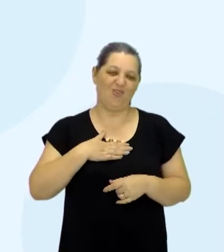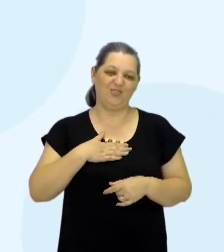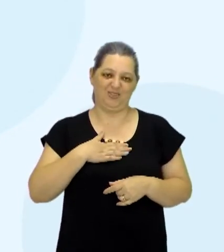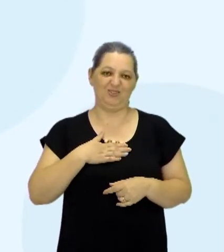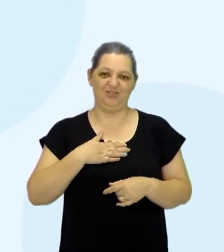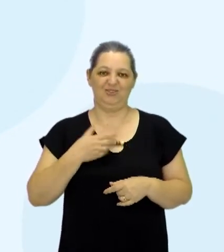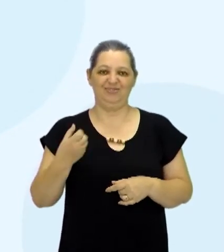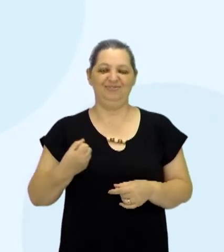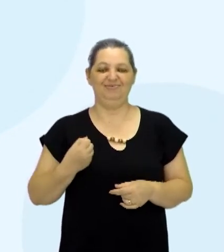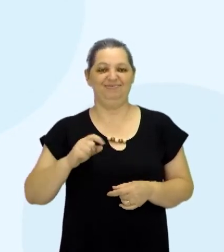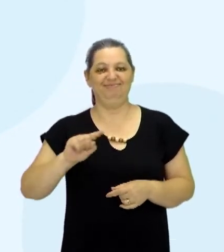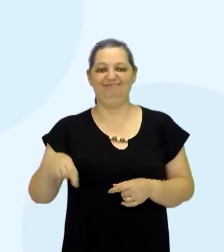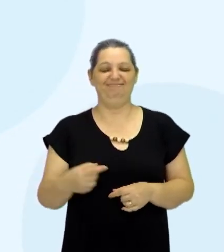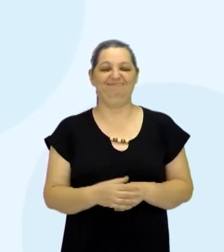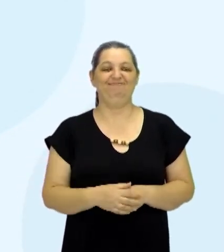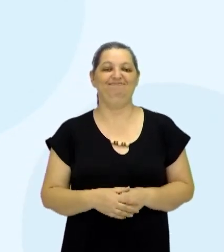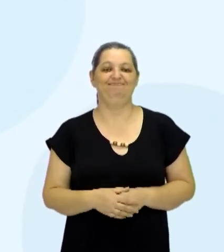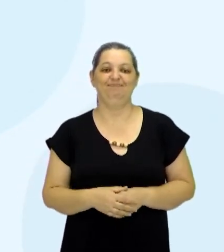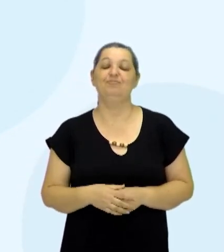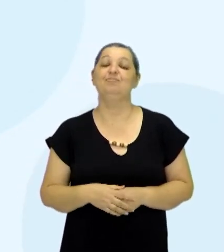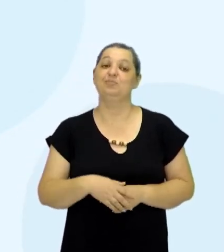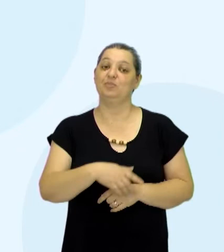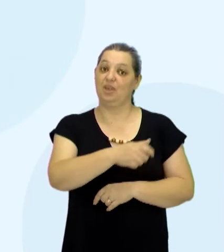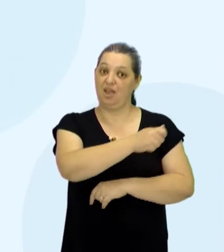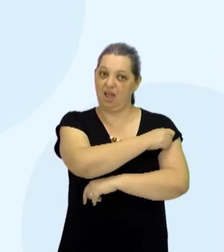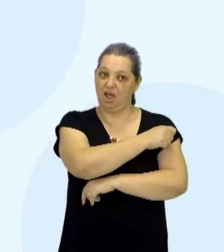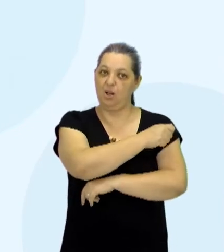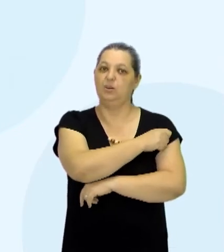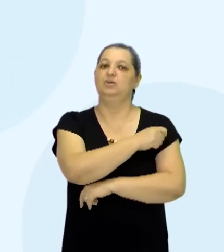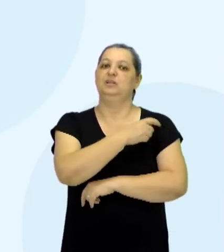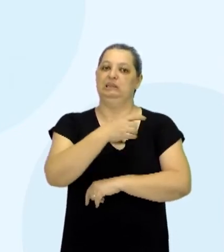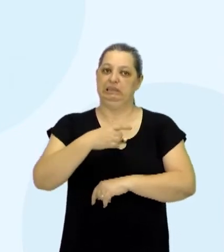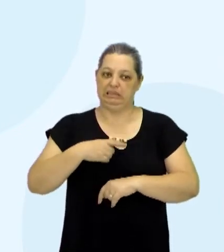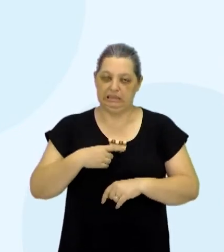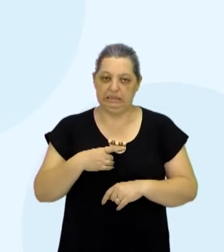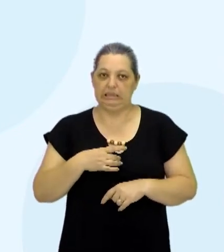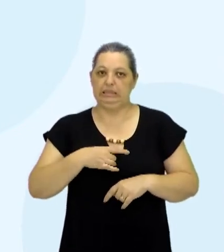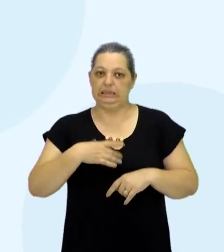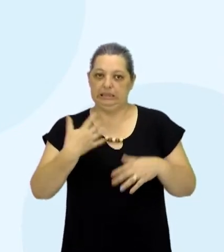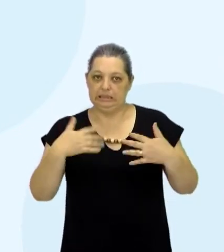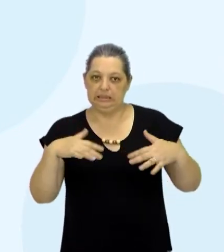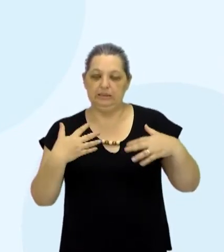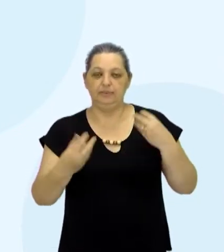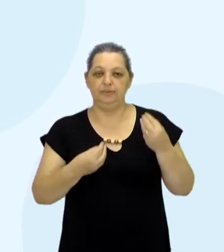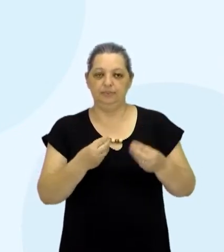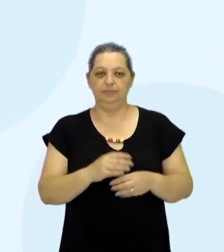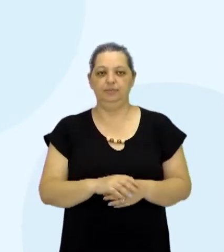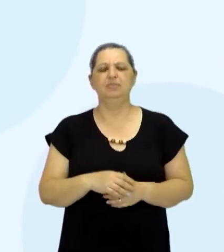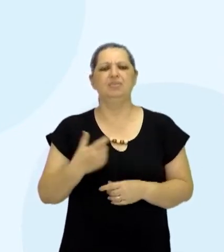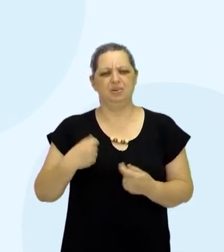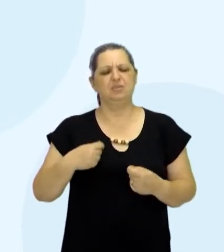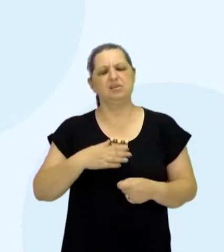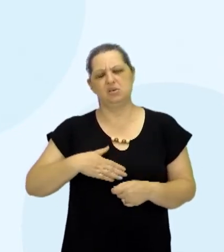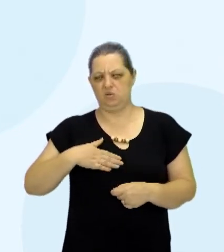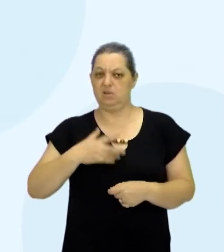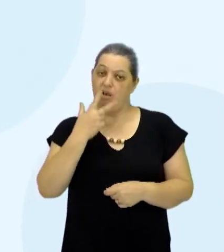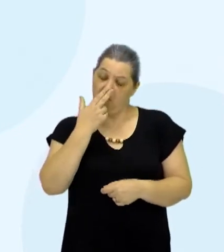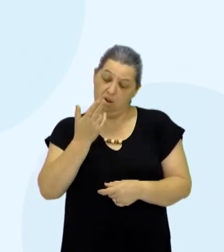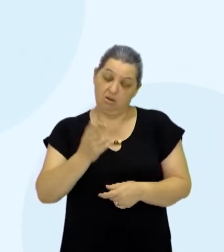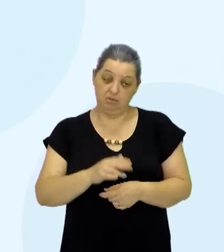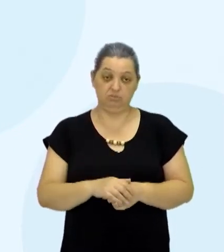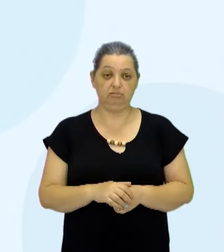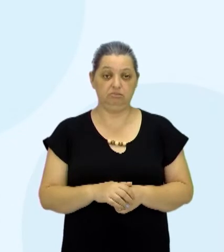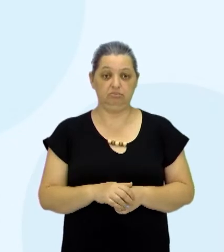coisa mais linda. Mas os nossos alunos tremeriam. Eles sim, mas logo, logo eles já vão começar a ficar com... Aluno de ensino médio tem que gostar, eu acho. Eu também